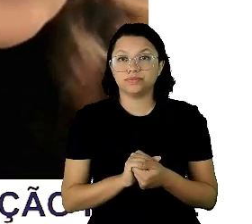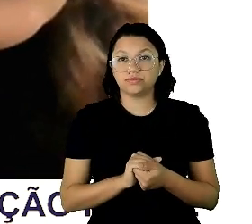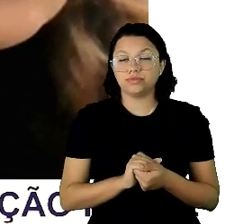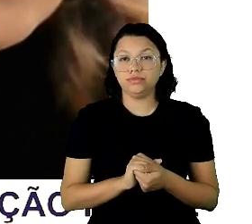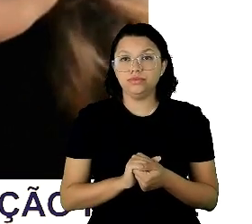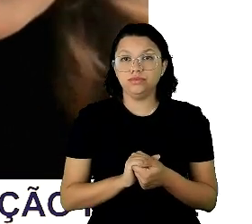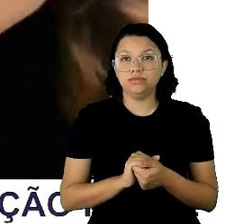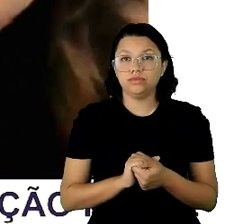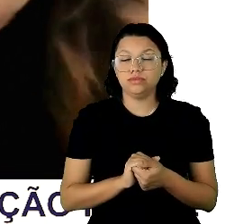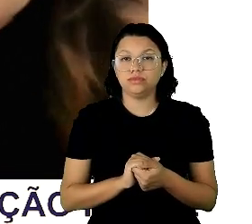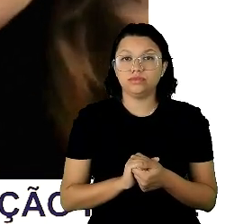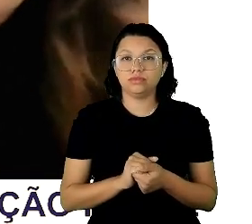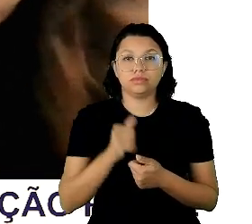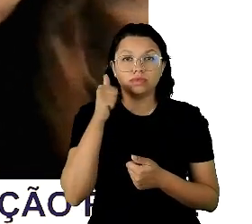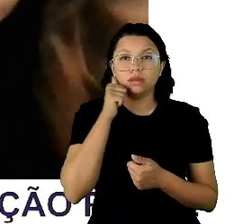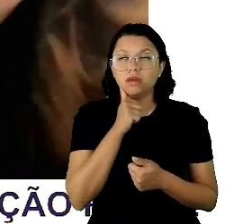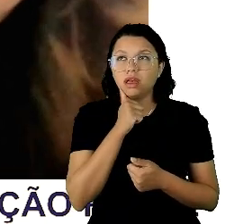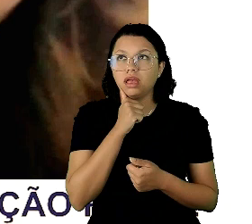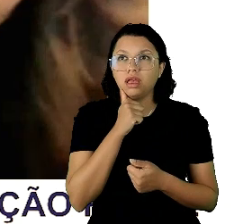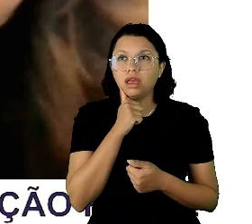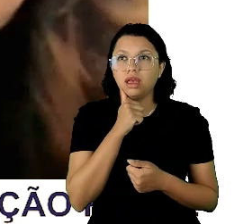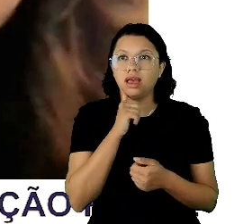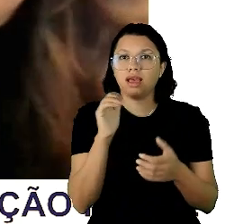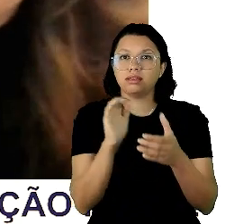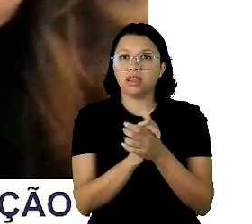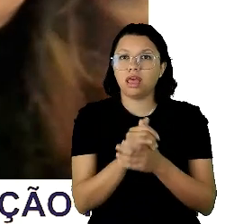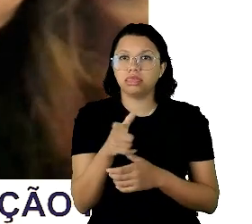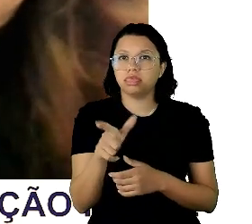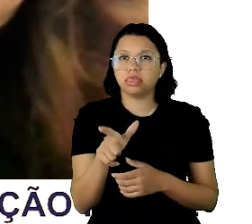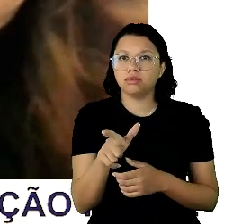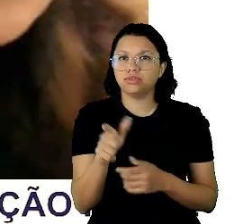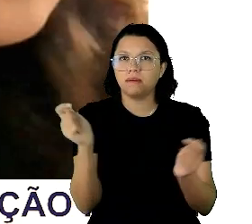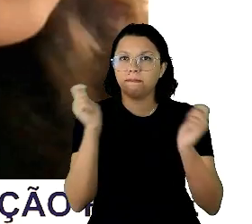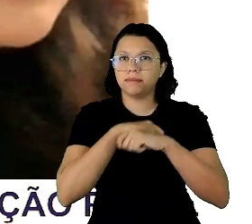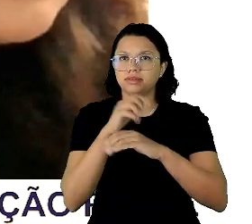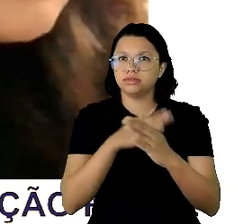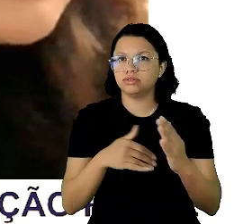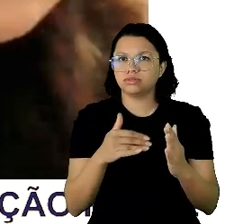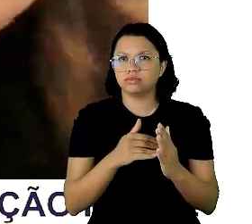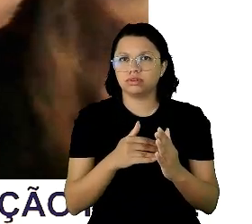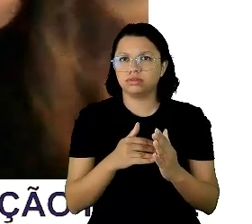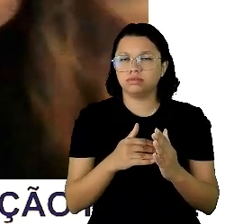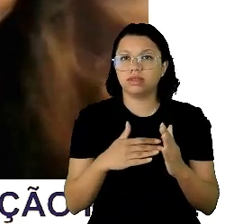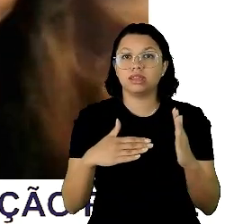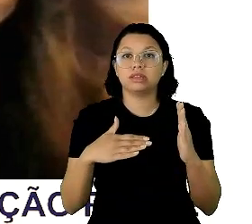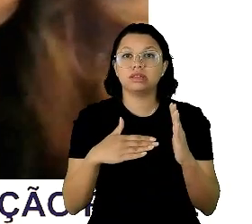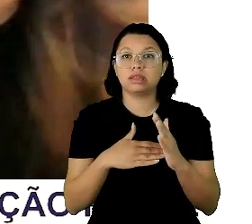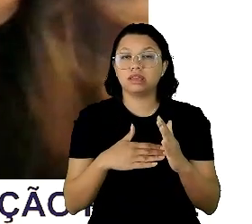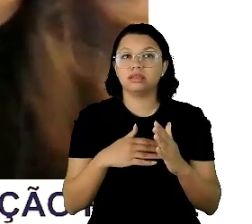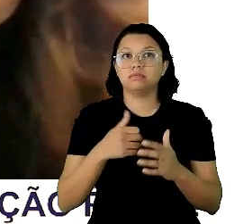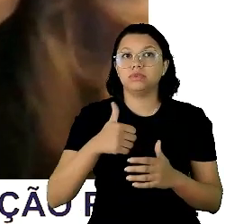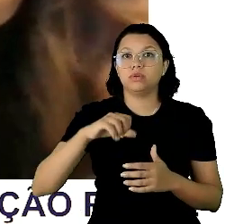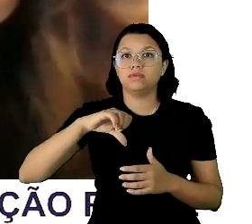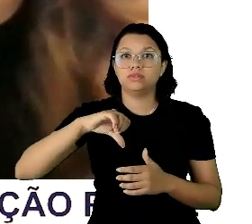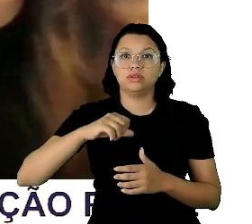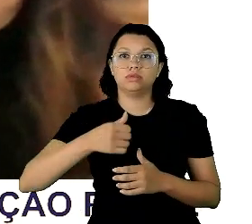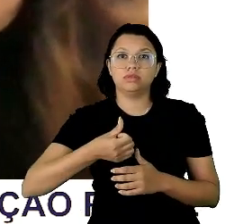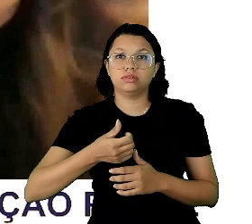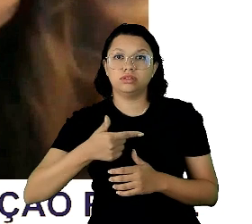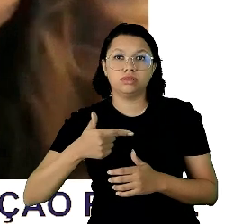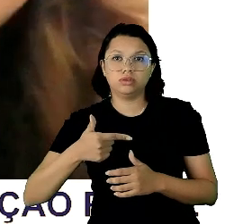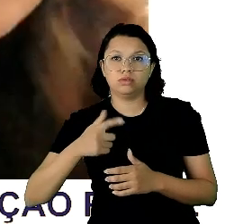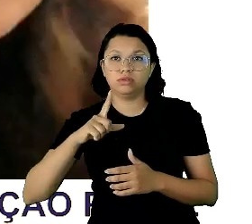mulher, a mulher casada não tinha capacidade plena, né? Até 1962 ela era